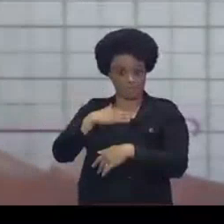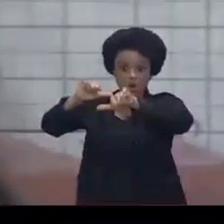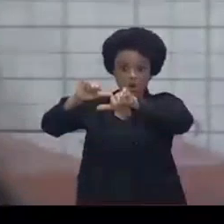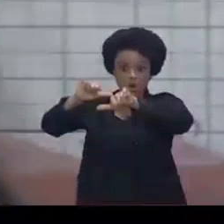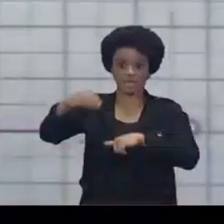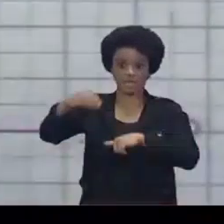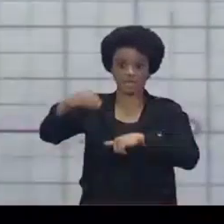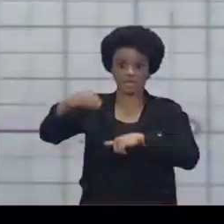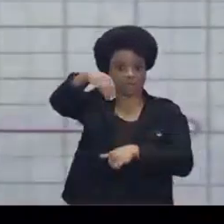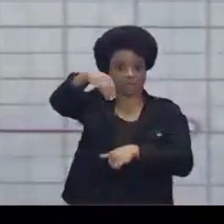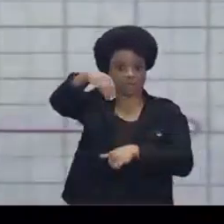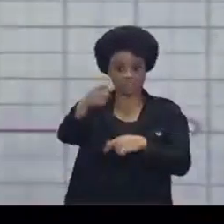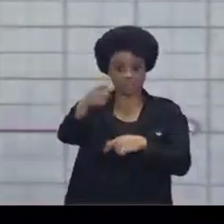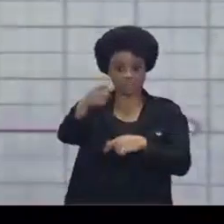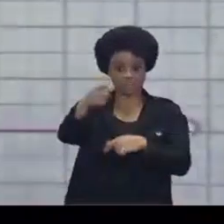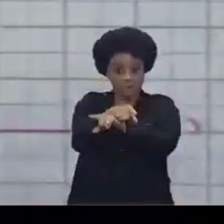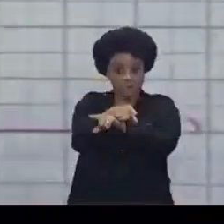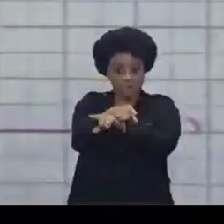centímetros.